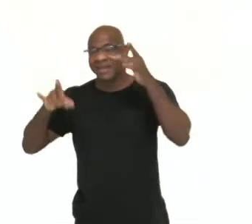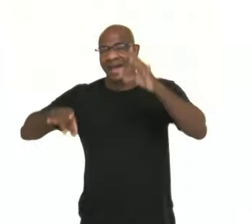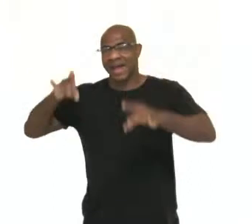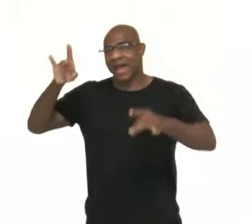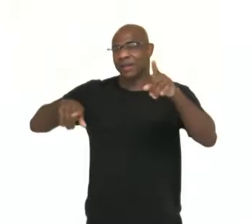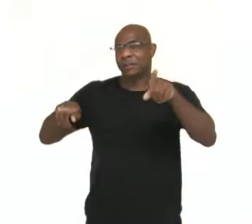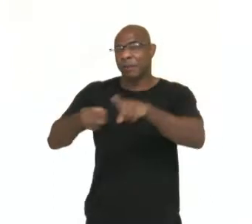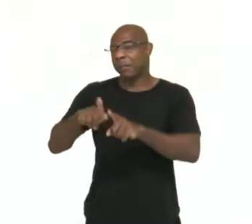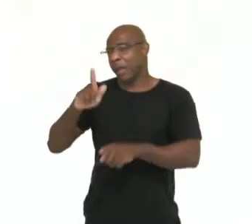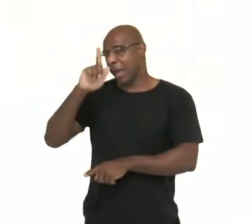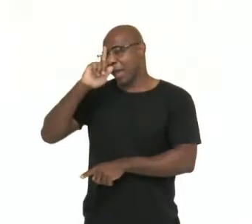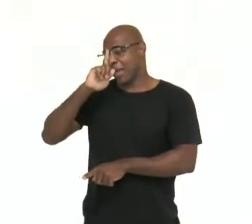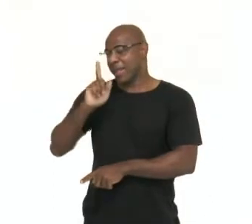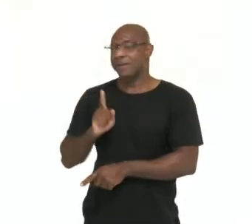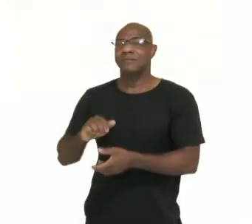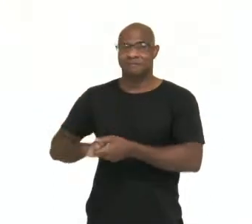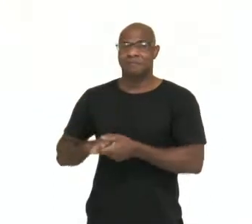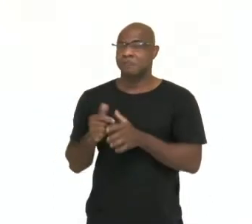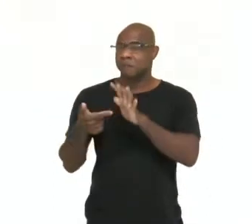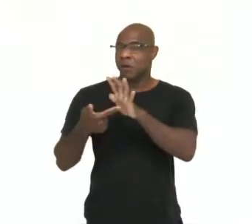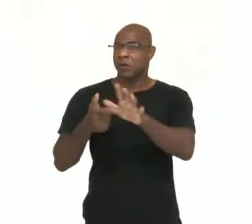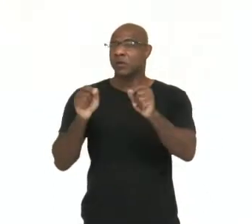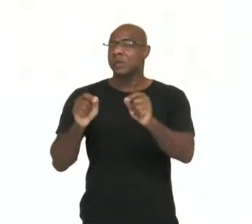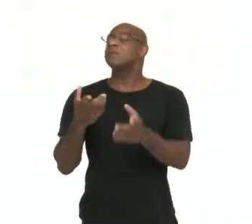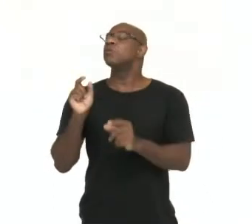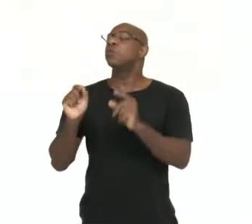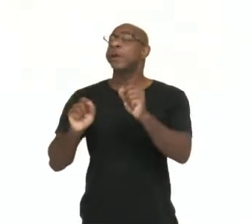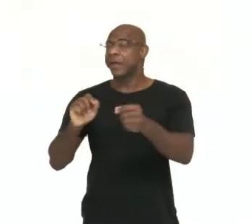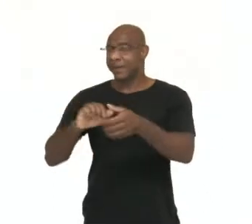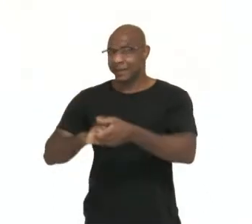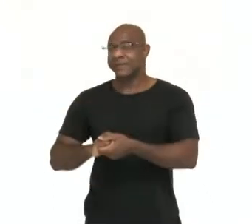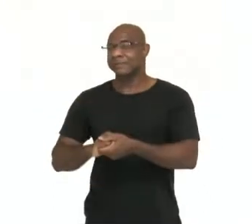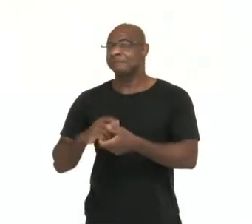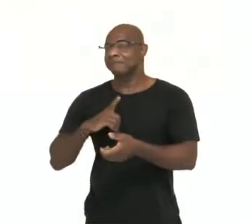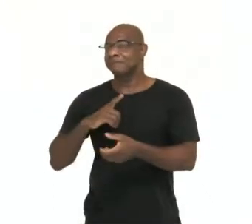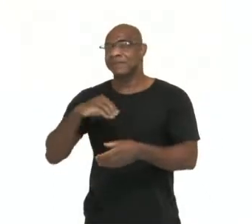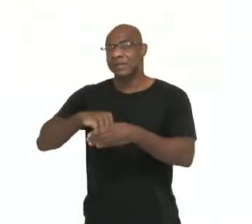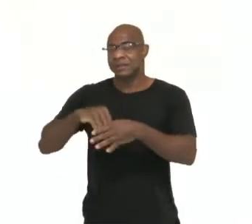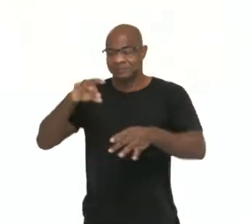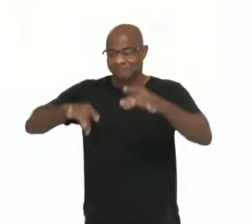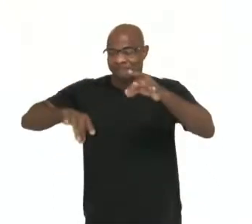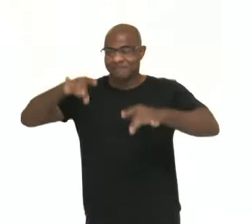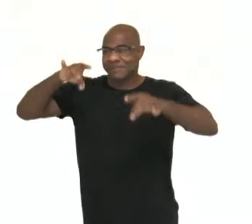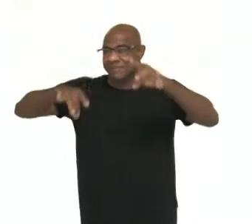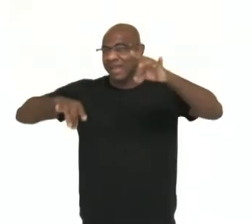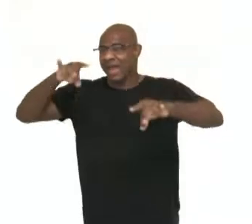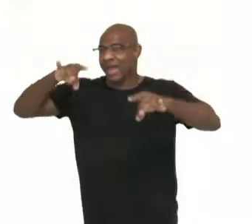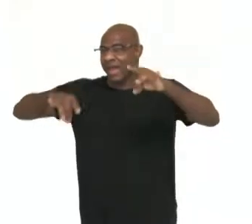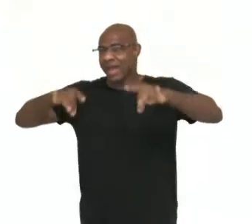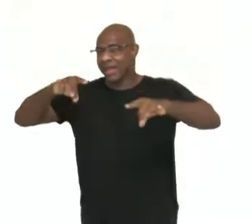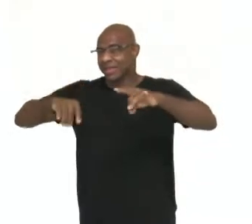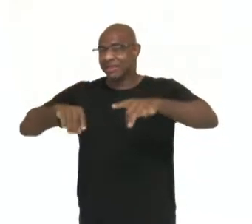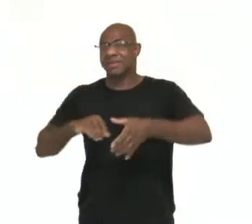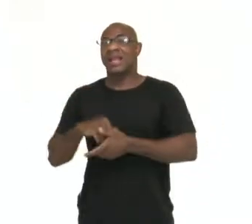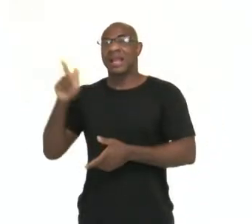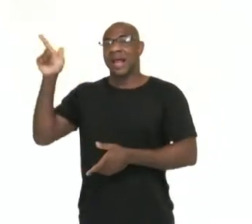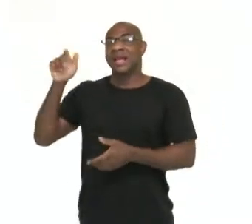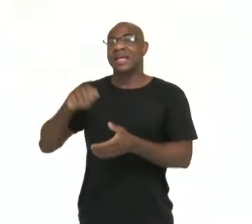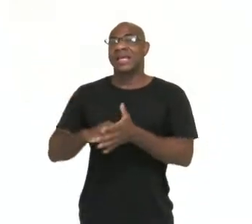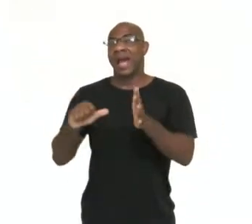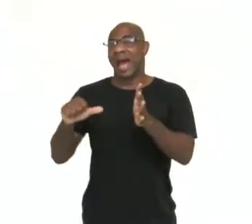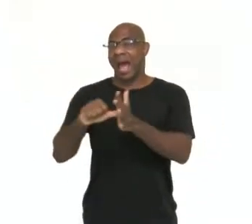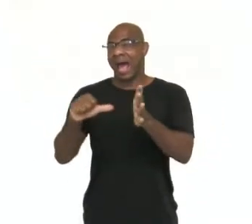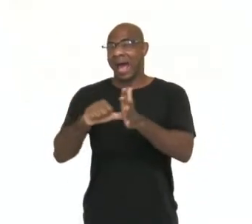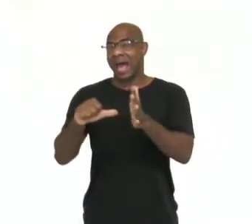e aparentemente teria sido bastante empregado no teatro de Dionísio, em Atenas,